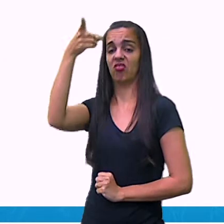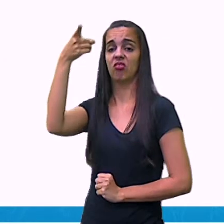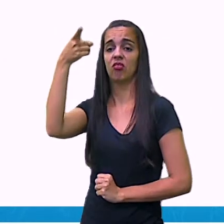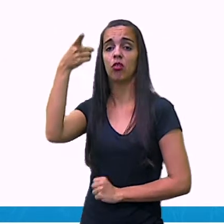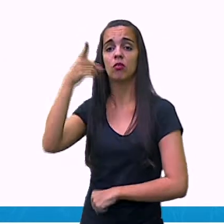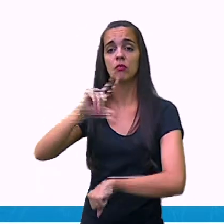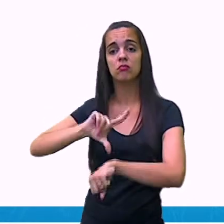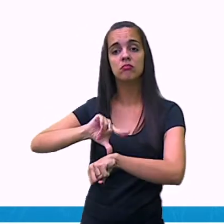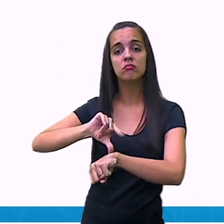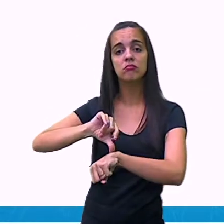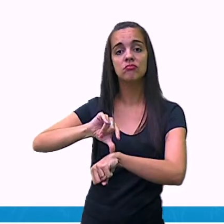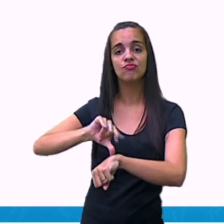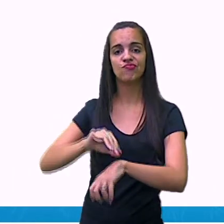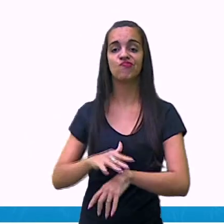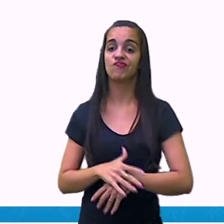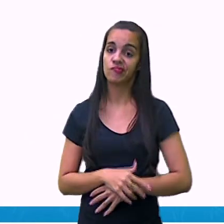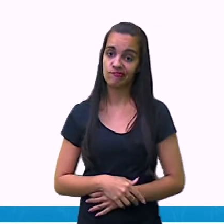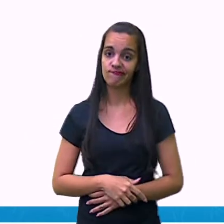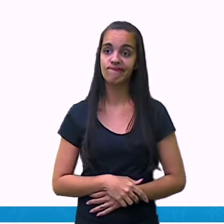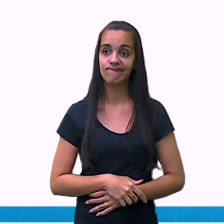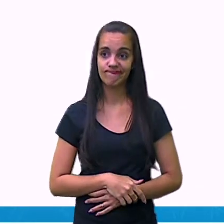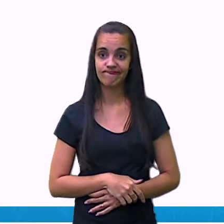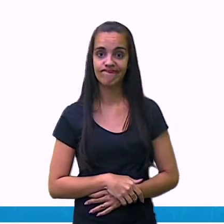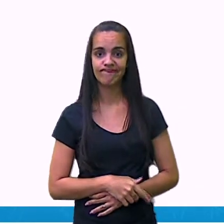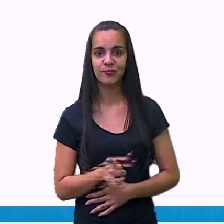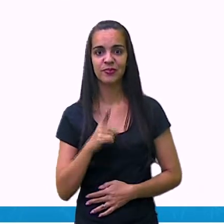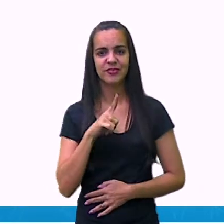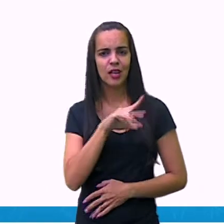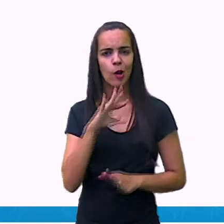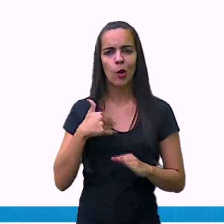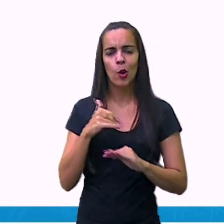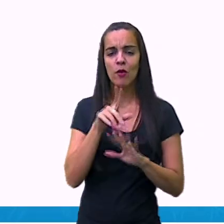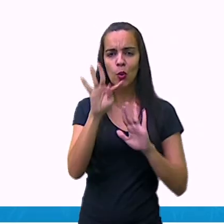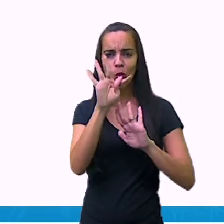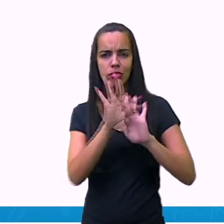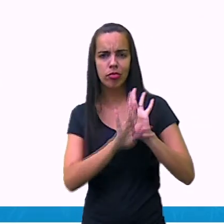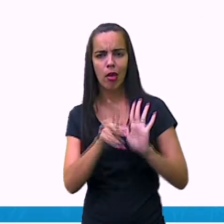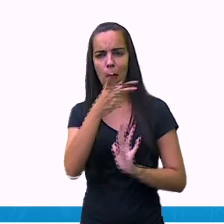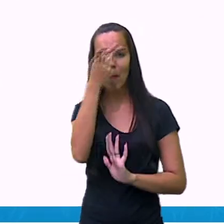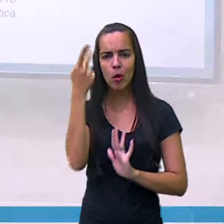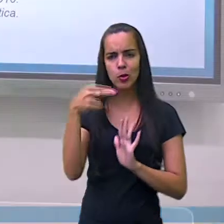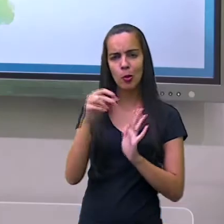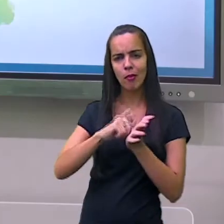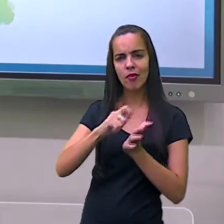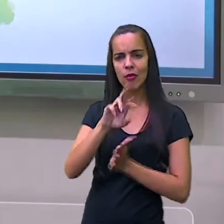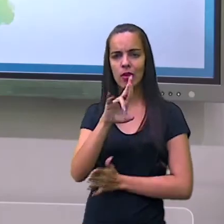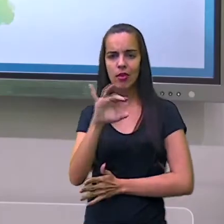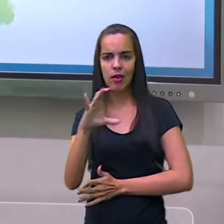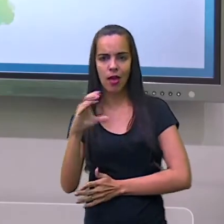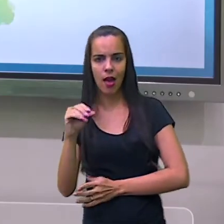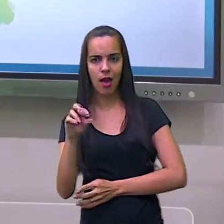inventor do relógio. É um texto de Ricardo Silvestrin.